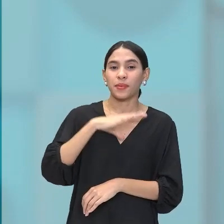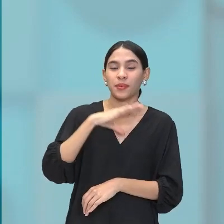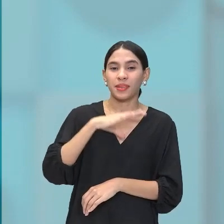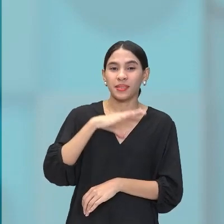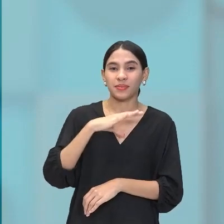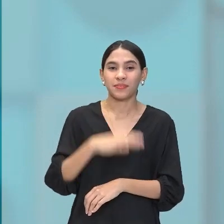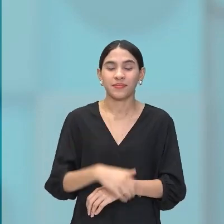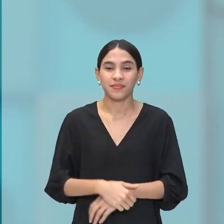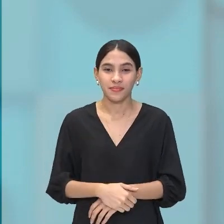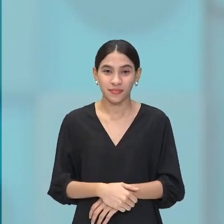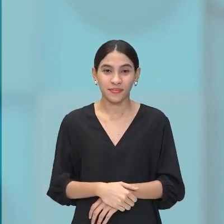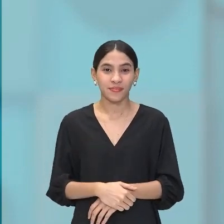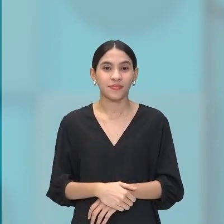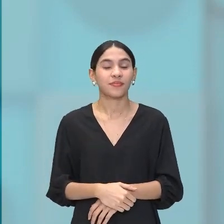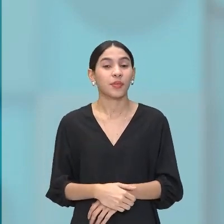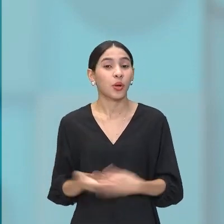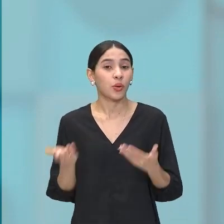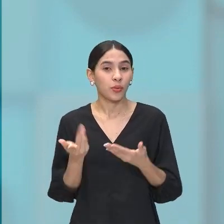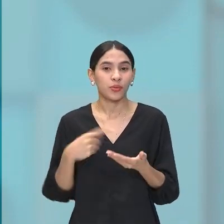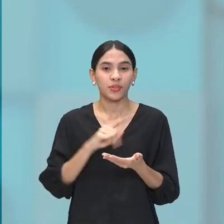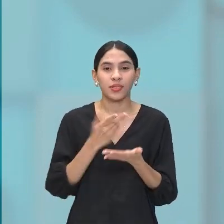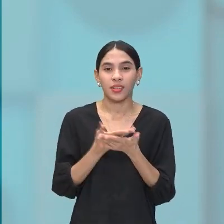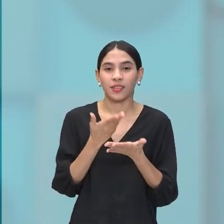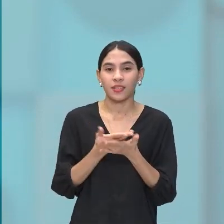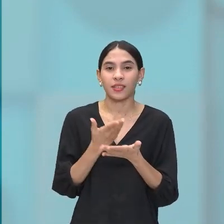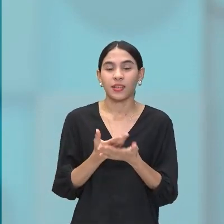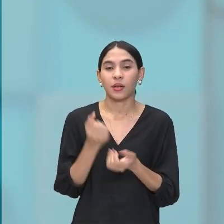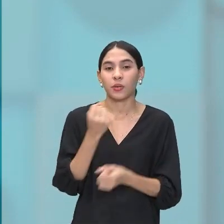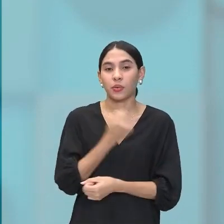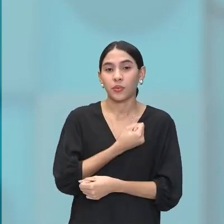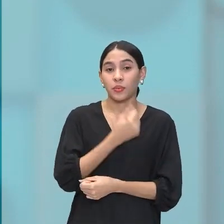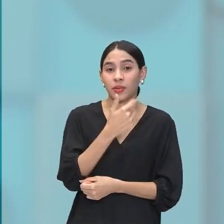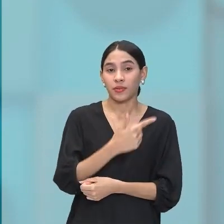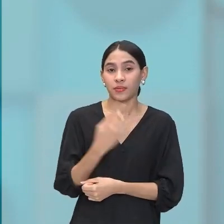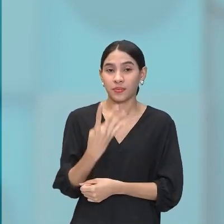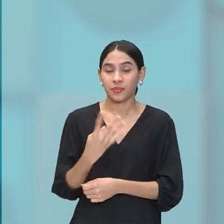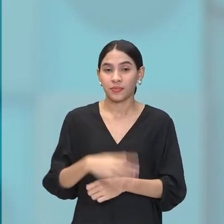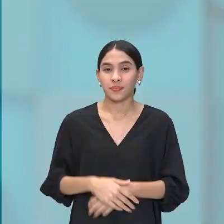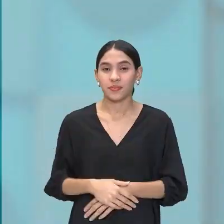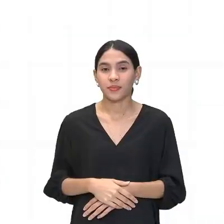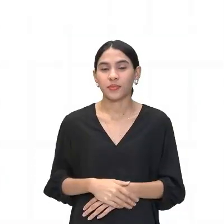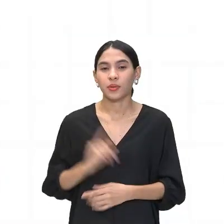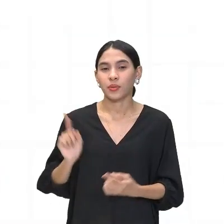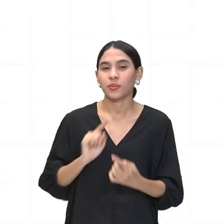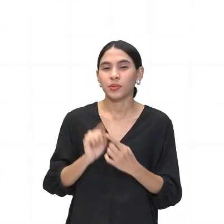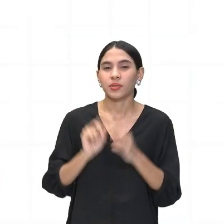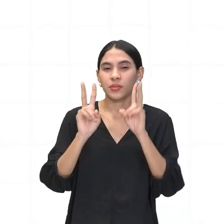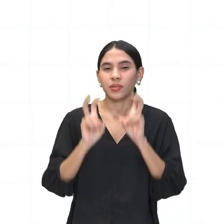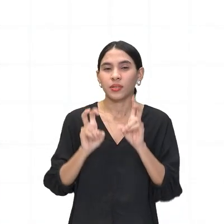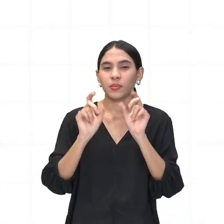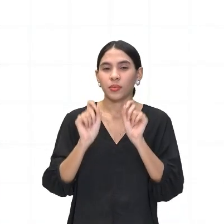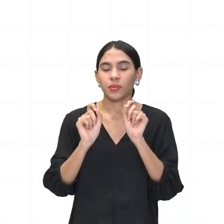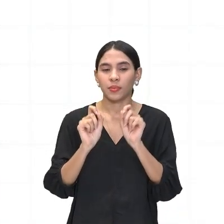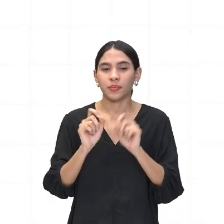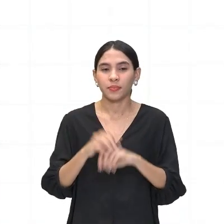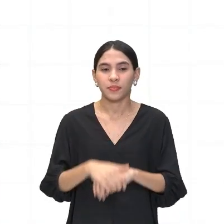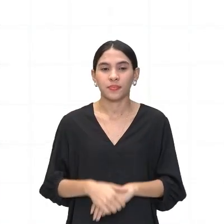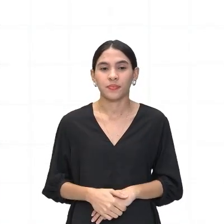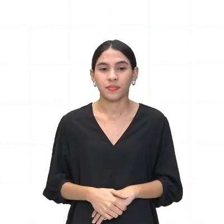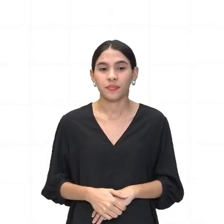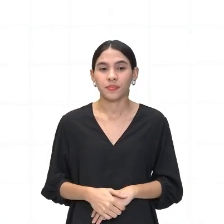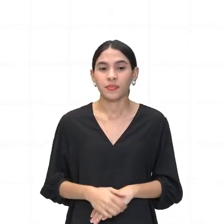de Língua Portuguesa, e esta é a nossa aula de número 24, na qual trabalharemos o seguinte objeto de